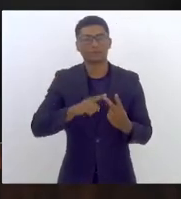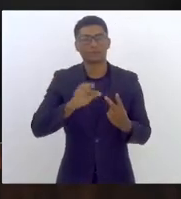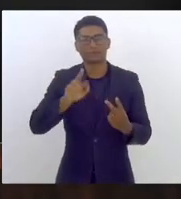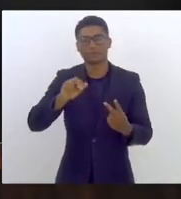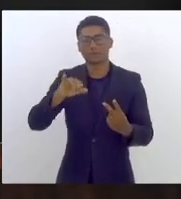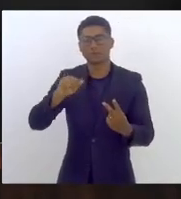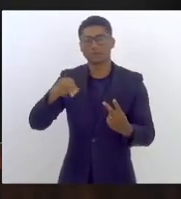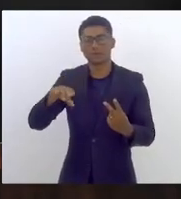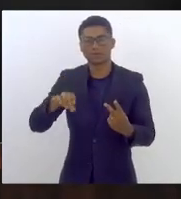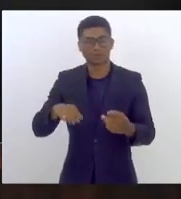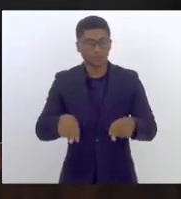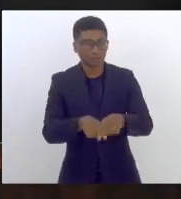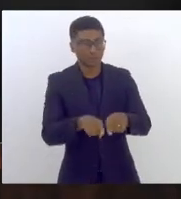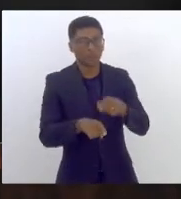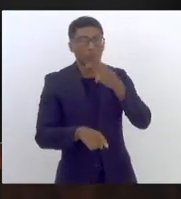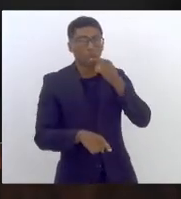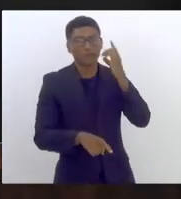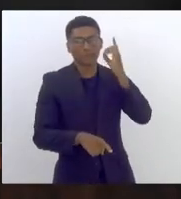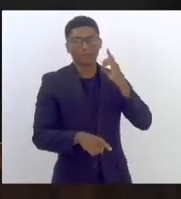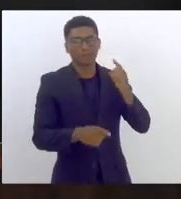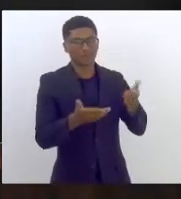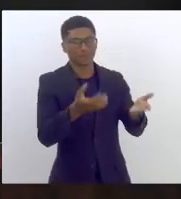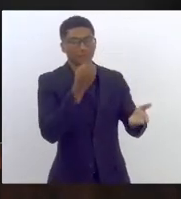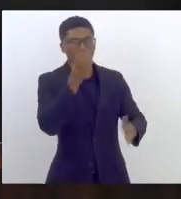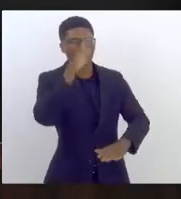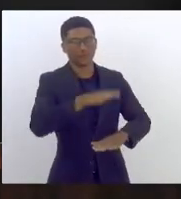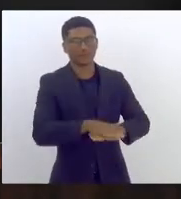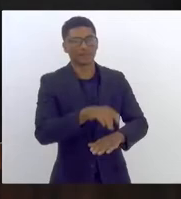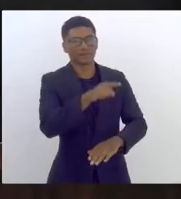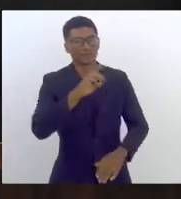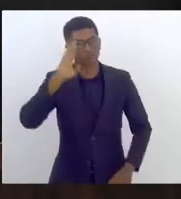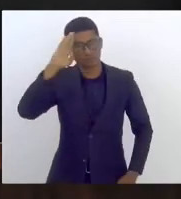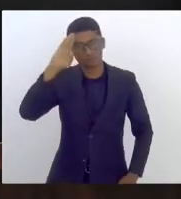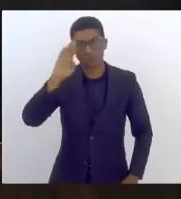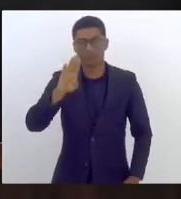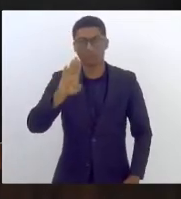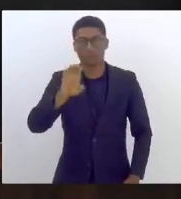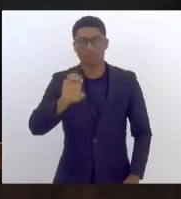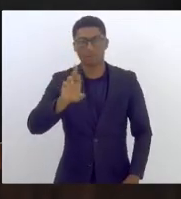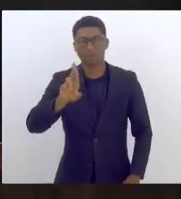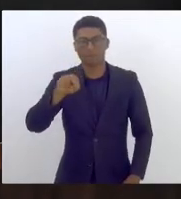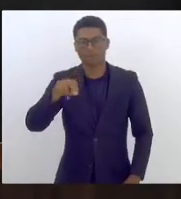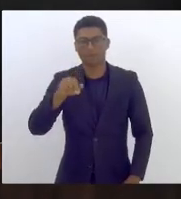votados Deputados Subtenente Bernardo